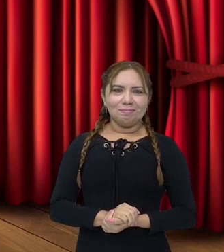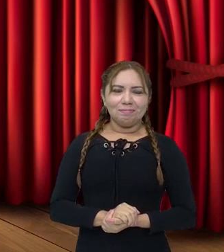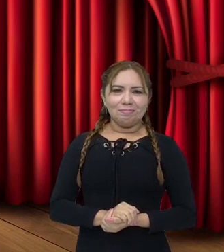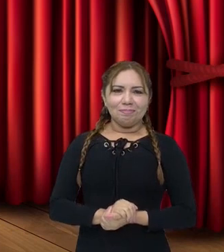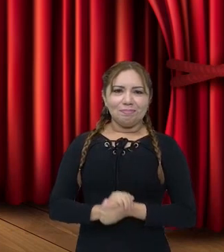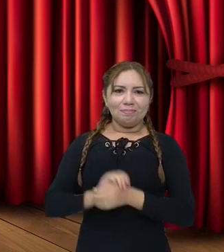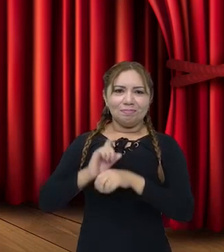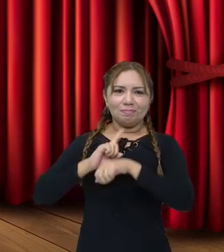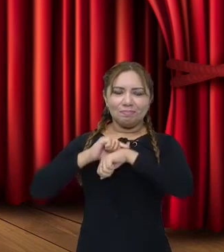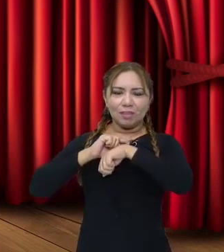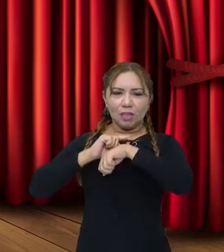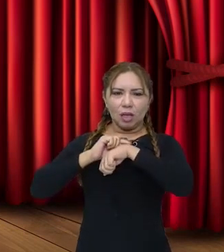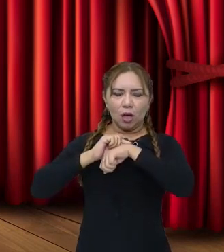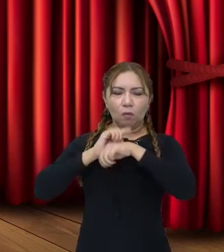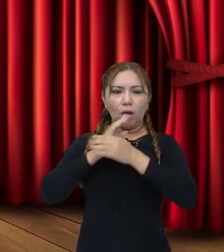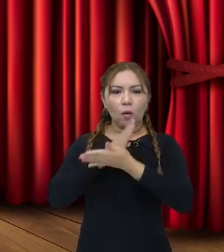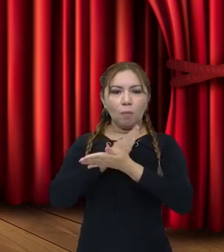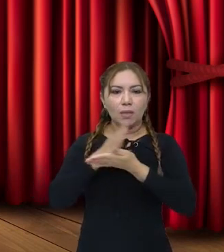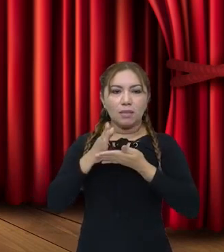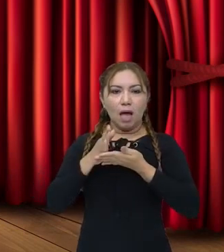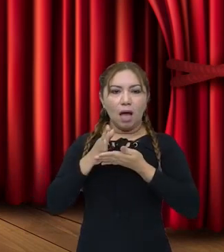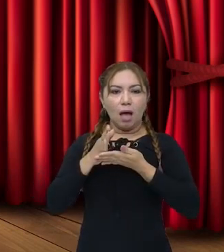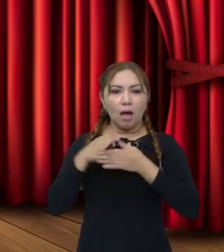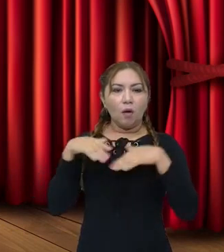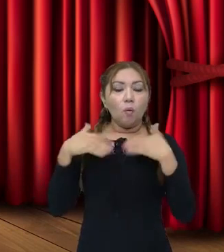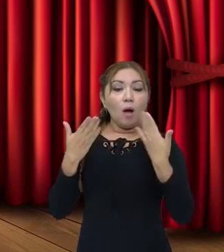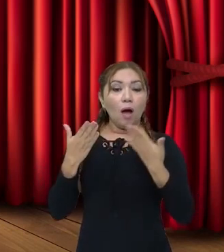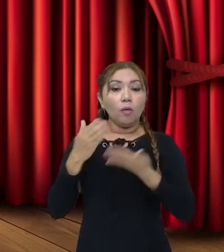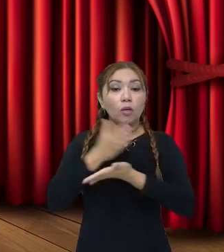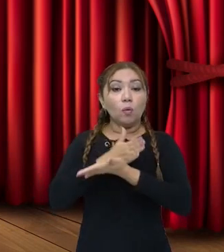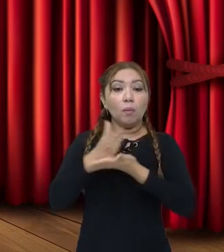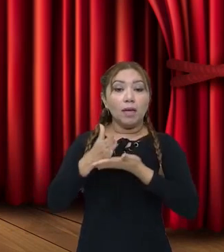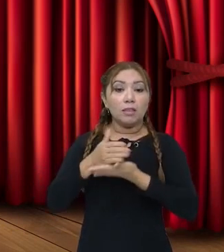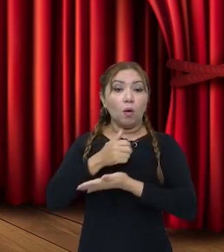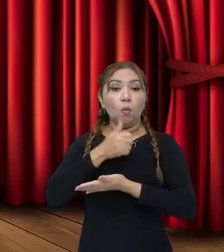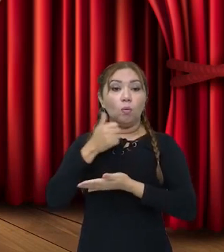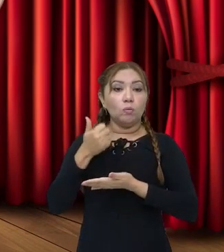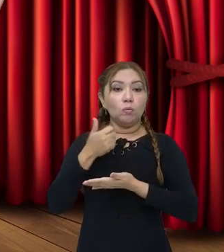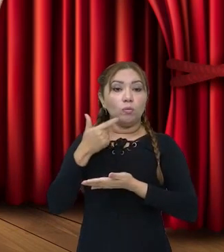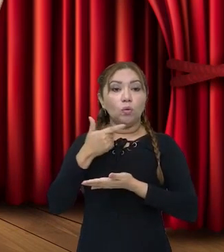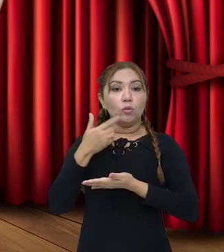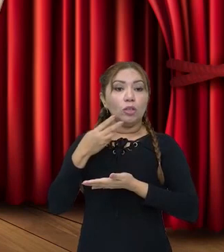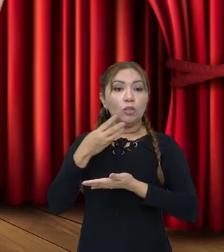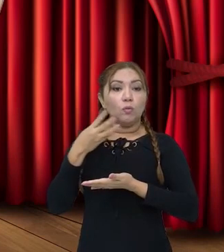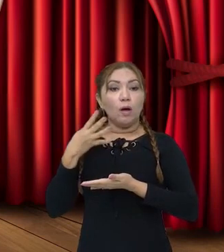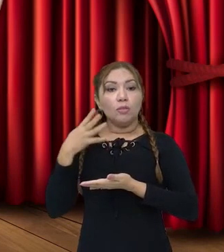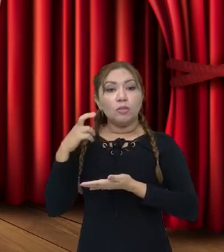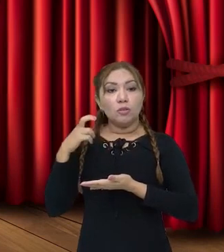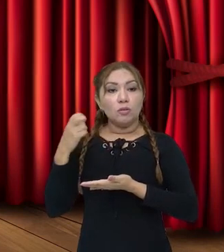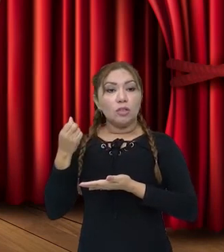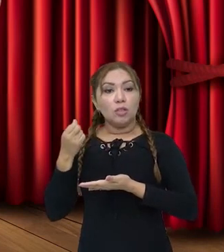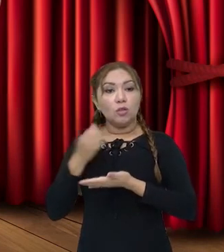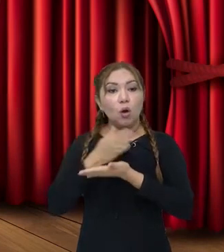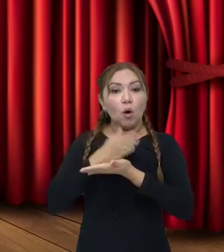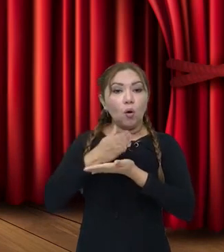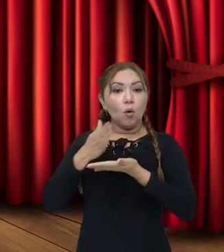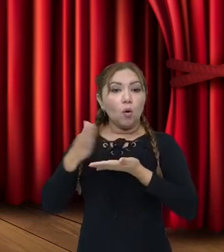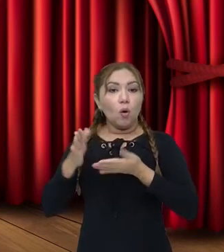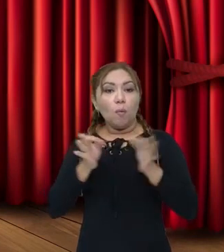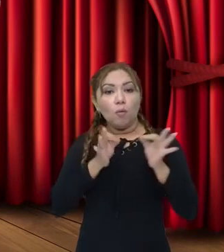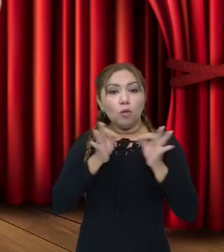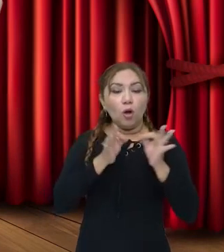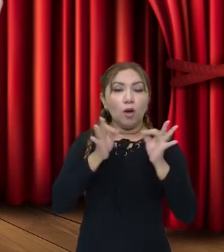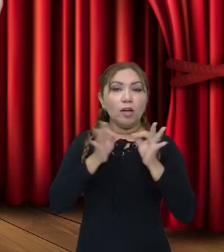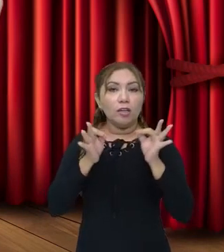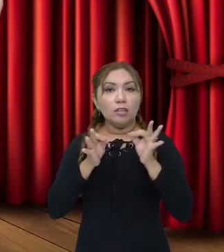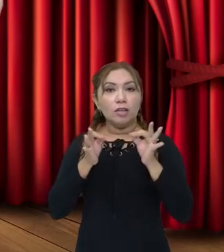O tempo está acontecendo. Estão se lembrando da nossa historinha? Sim ou não? Qual é a ordem que está